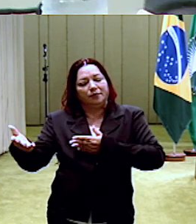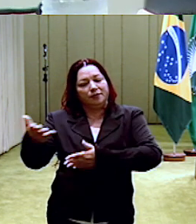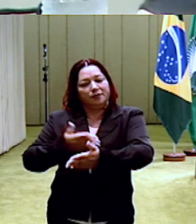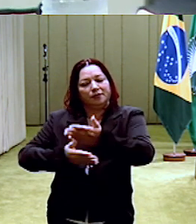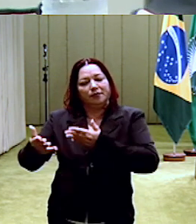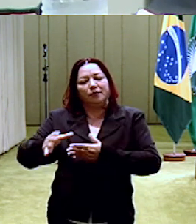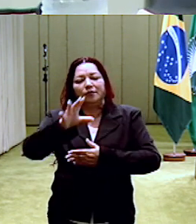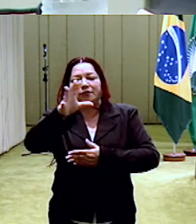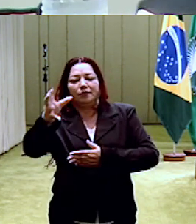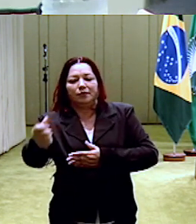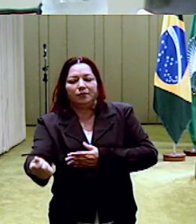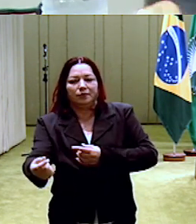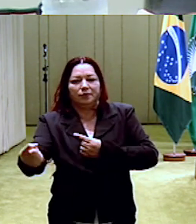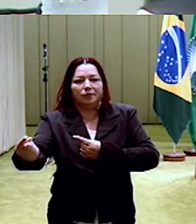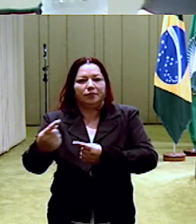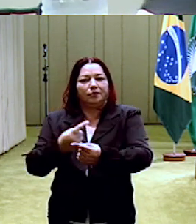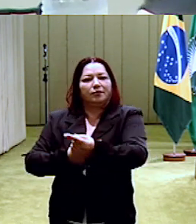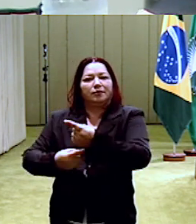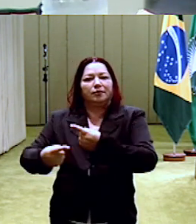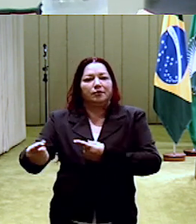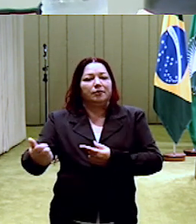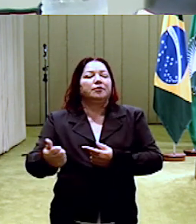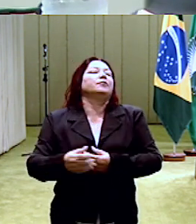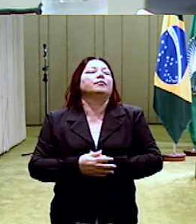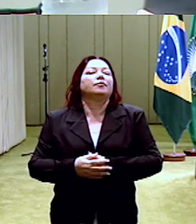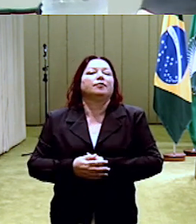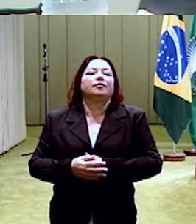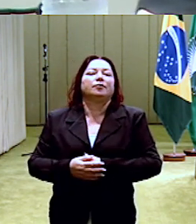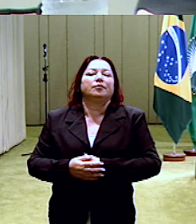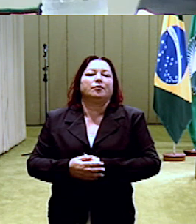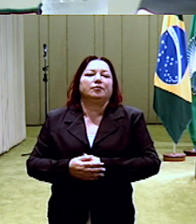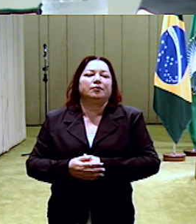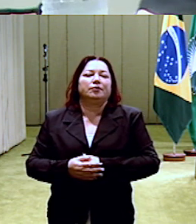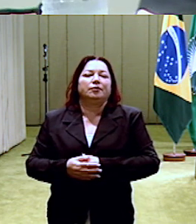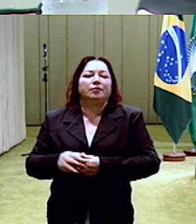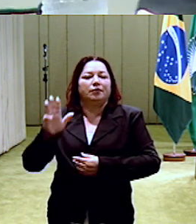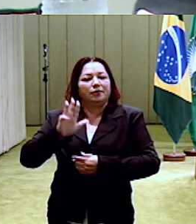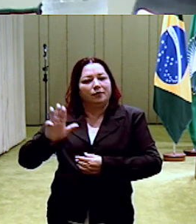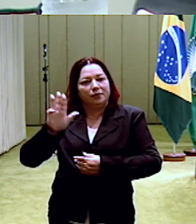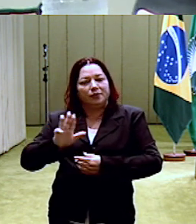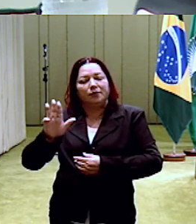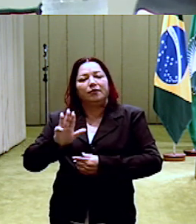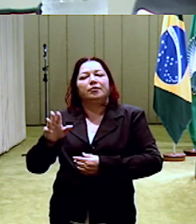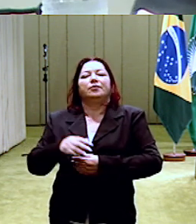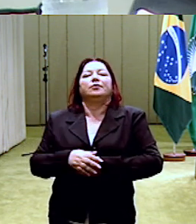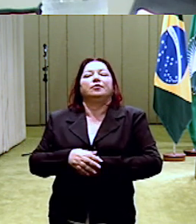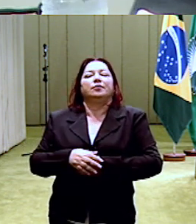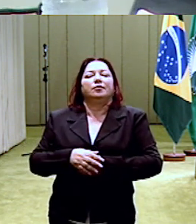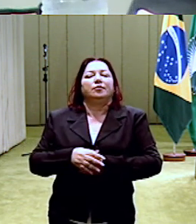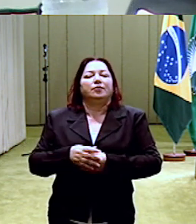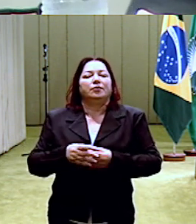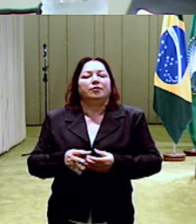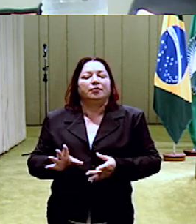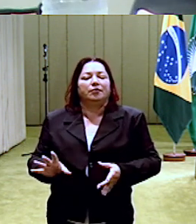são incontornáveis. Uma diretiva do governo do presidente Luiz Inácio Lula da Silva retomar